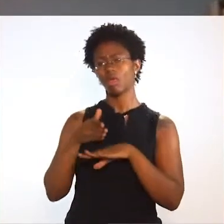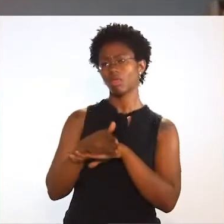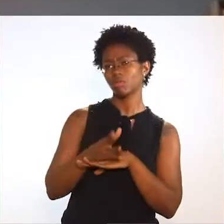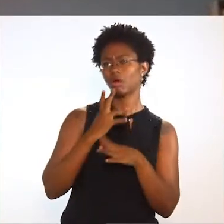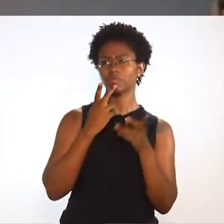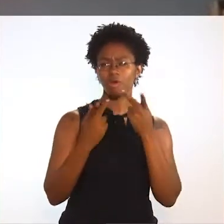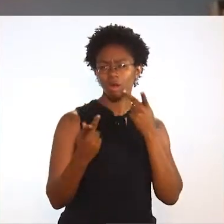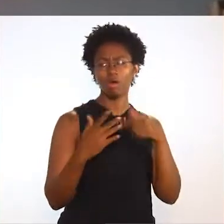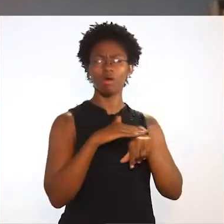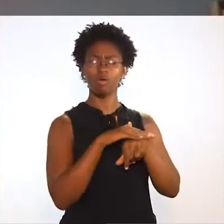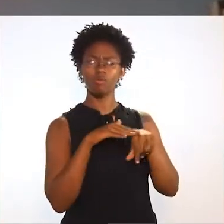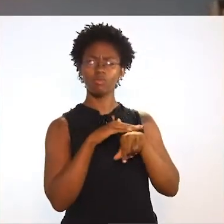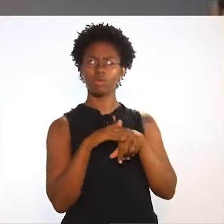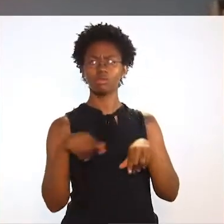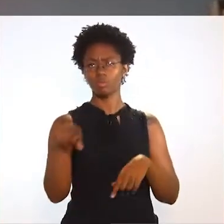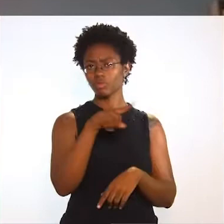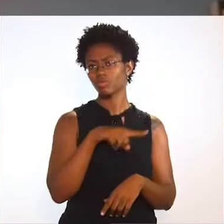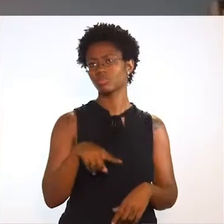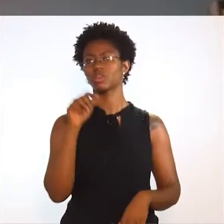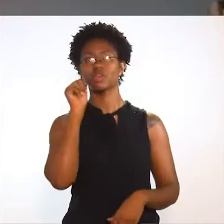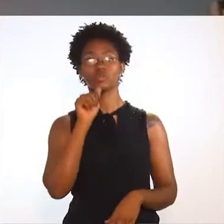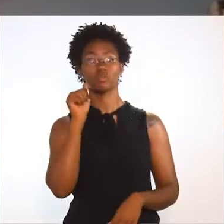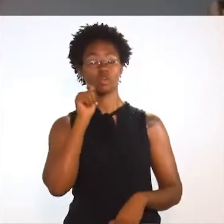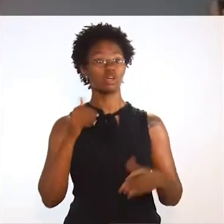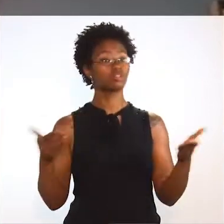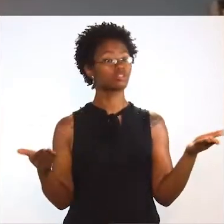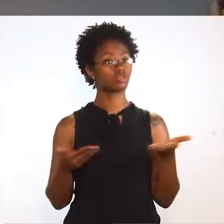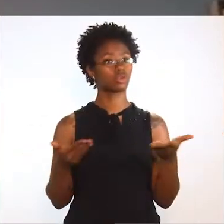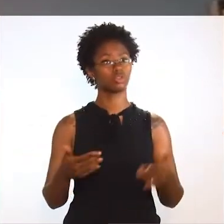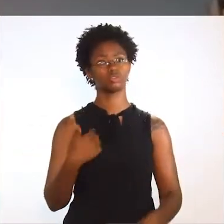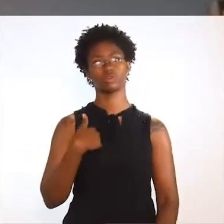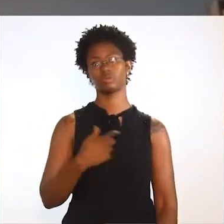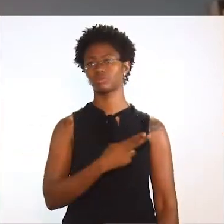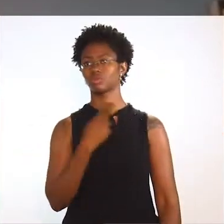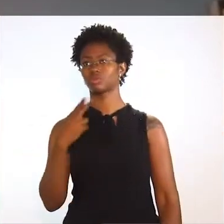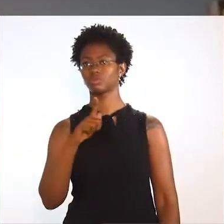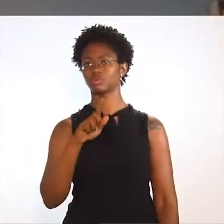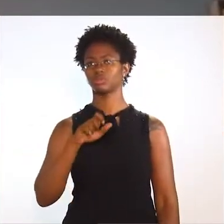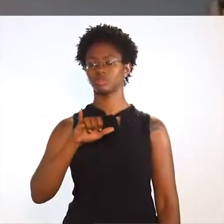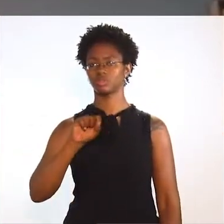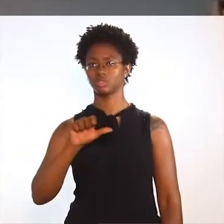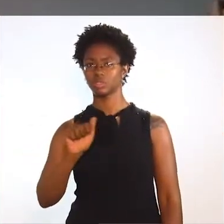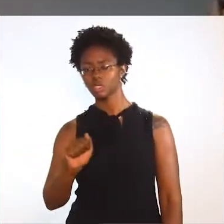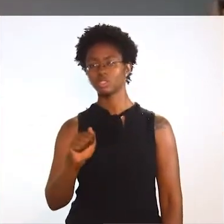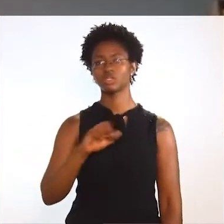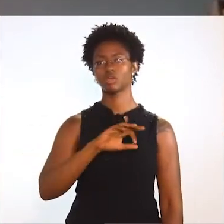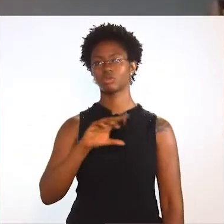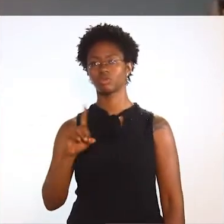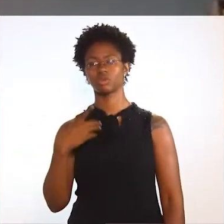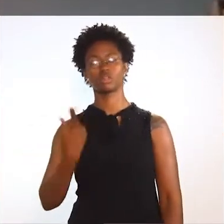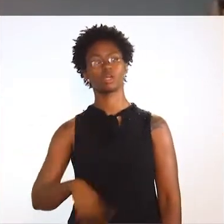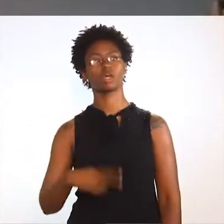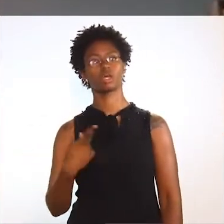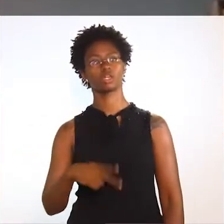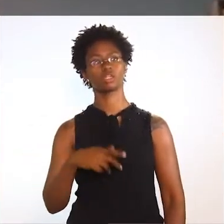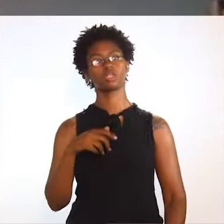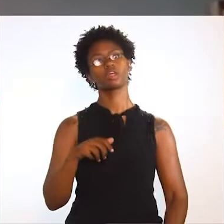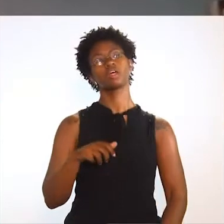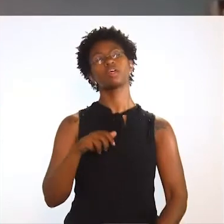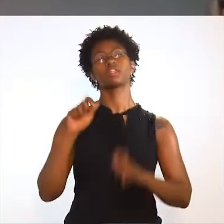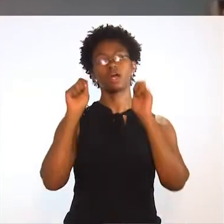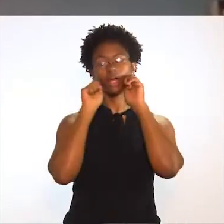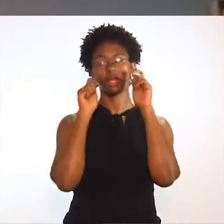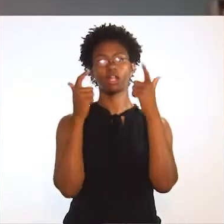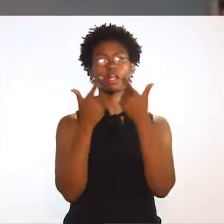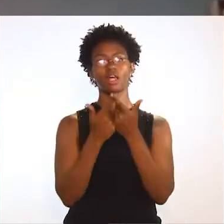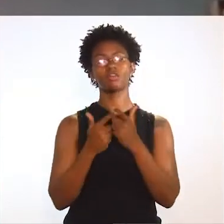na conversa com as nossas mulheres de hoje. Eu sou a Geisa Rocha e coordeno aqui na Assembleia Legislativa o Fórum